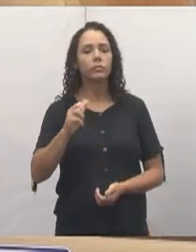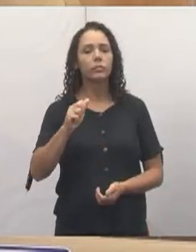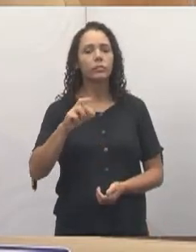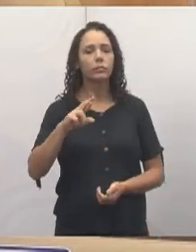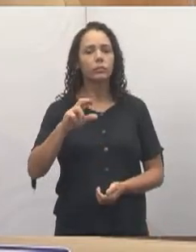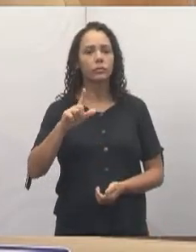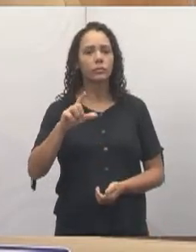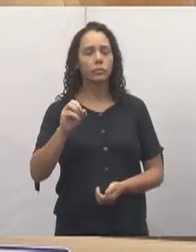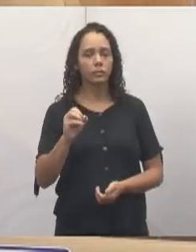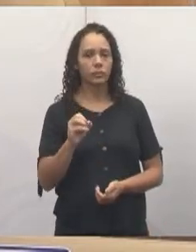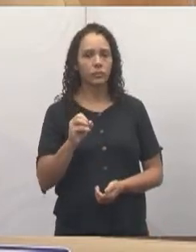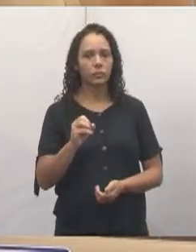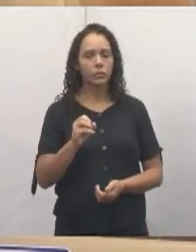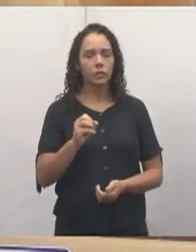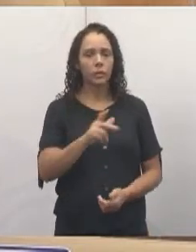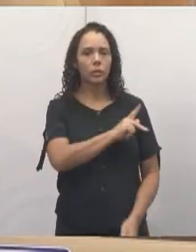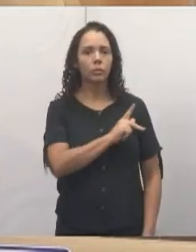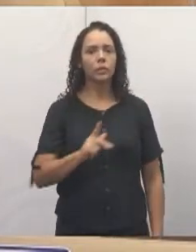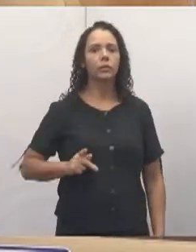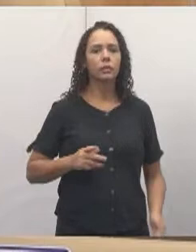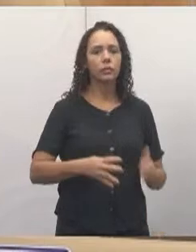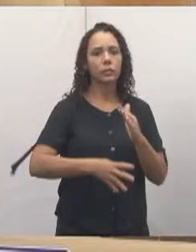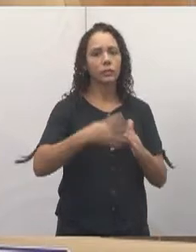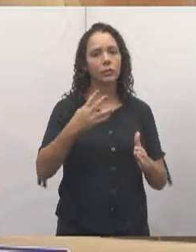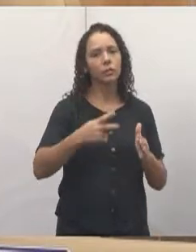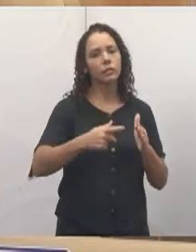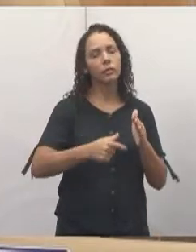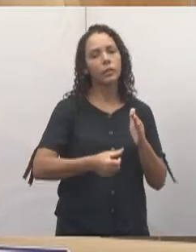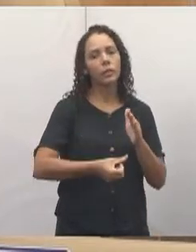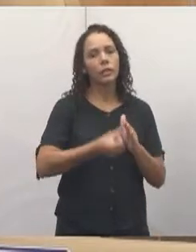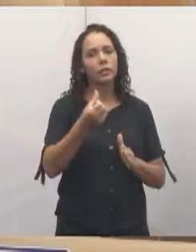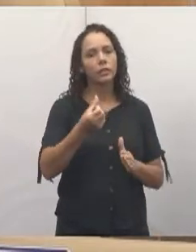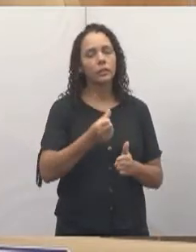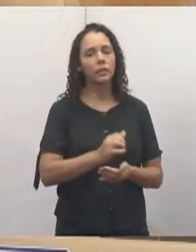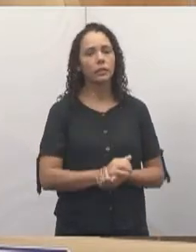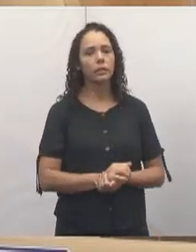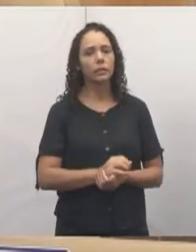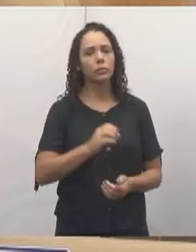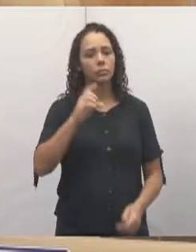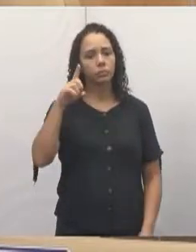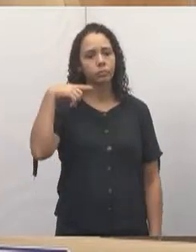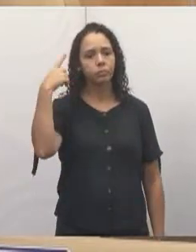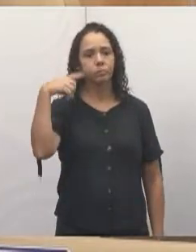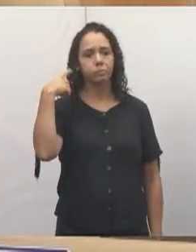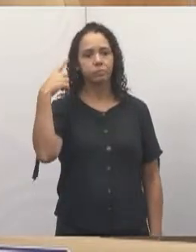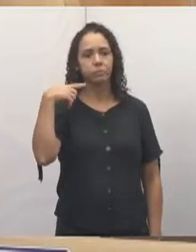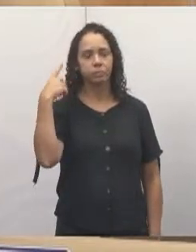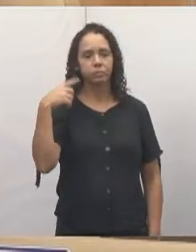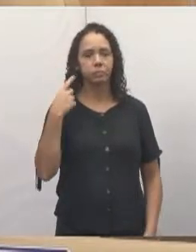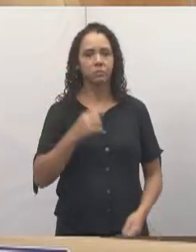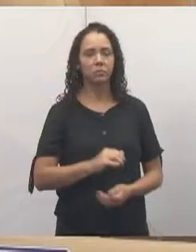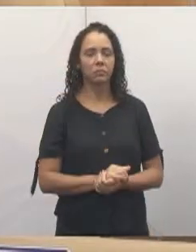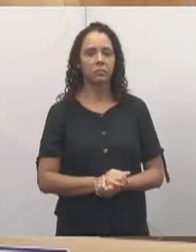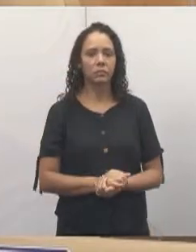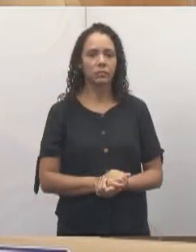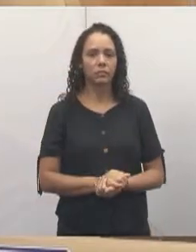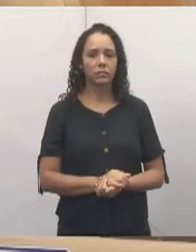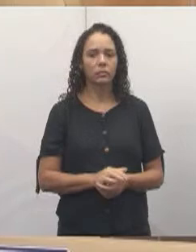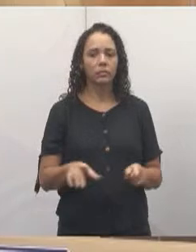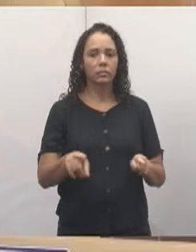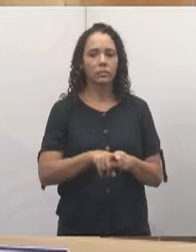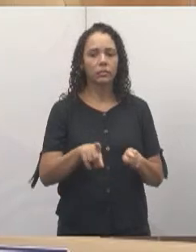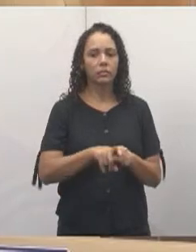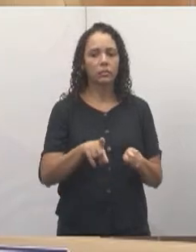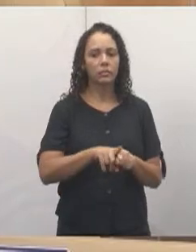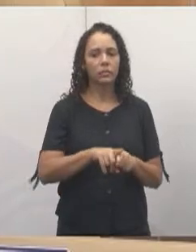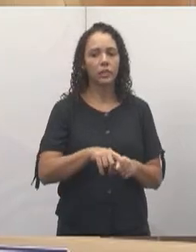Alberto Guerra dos Santos, presidente da 46ª Subseção de Jacareí, da Ordem dos Advogados do Brasil. Temos também o